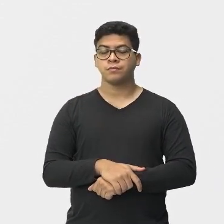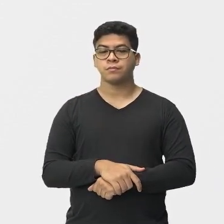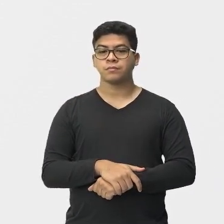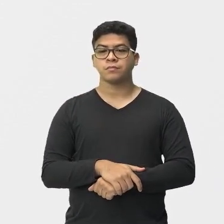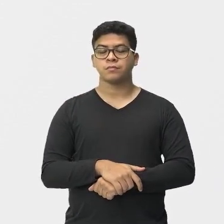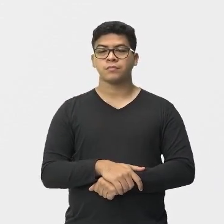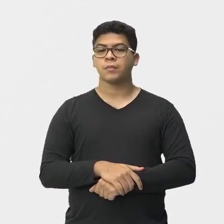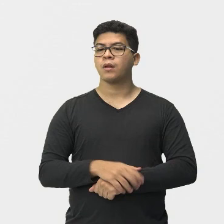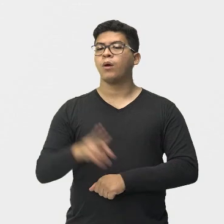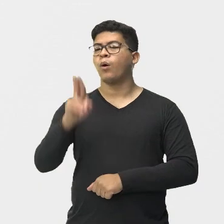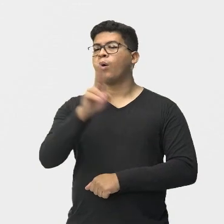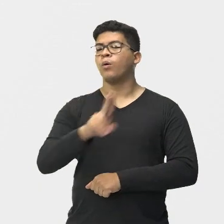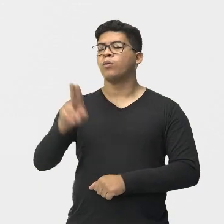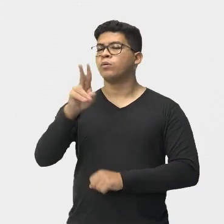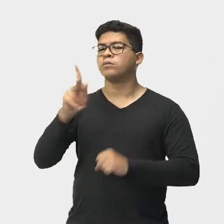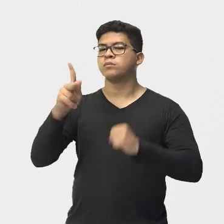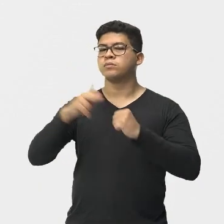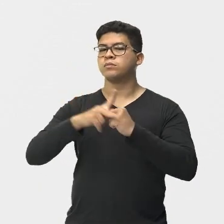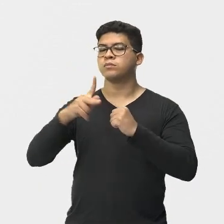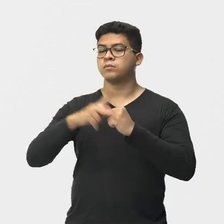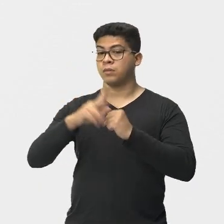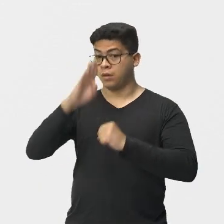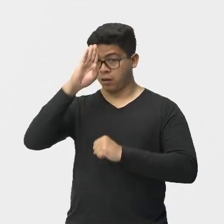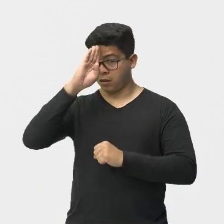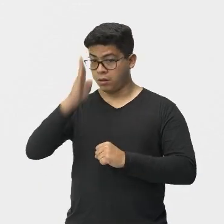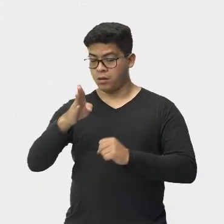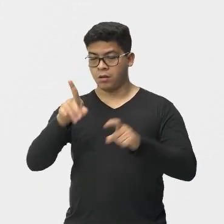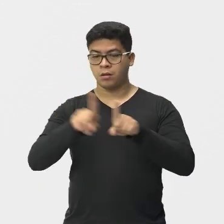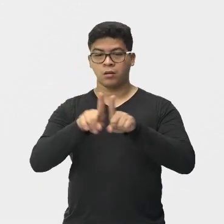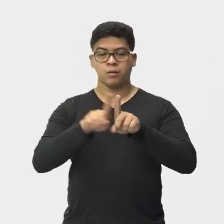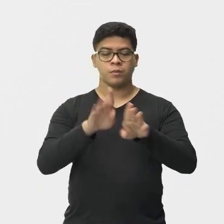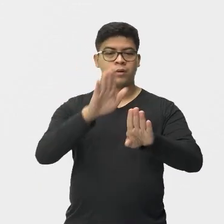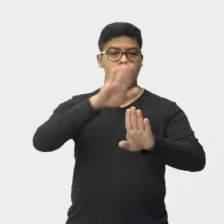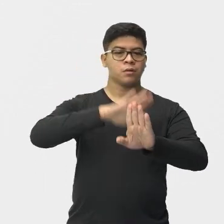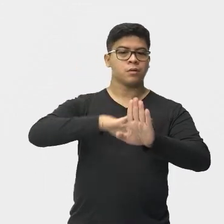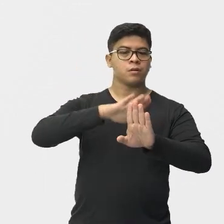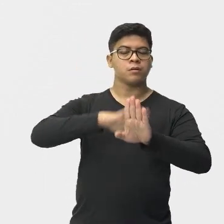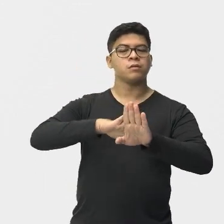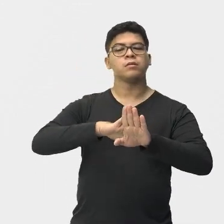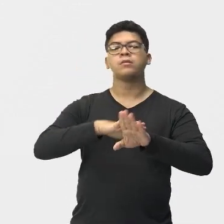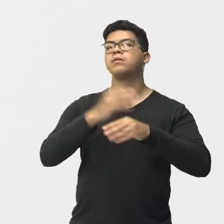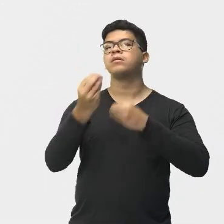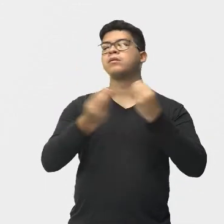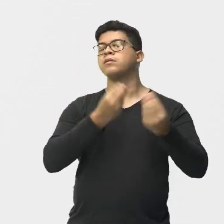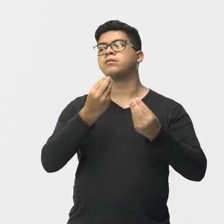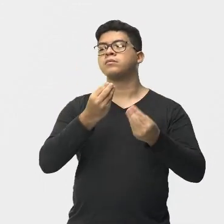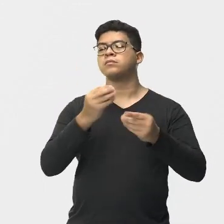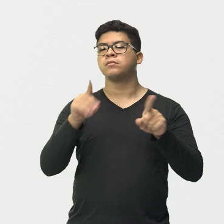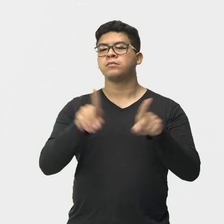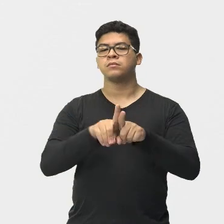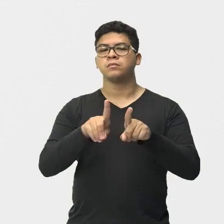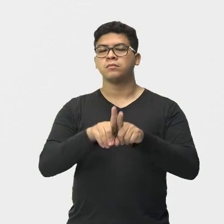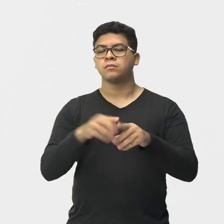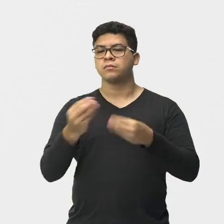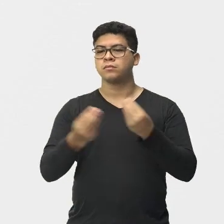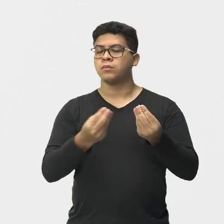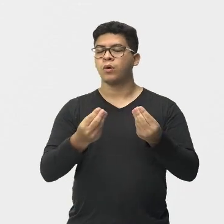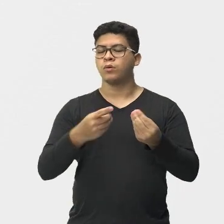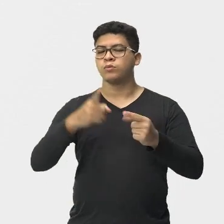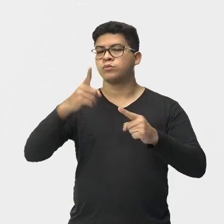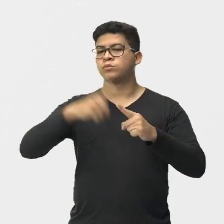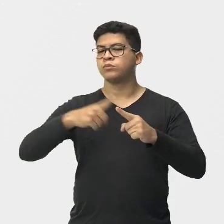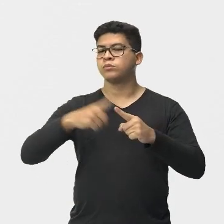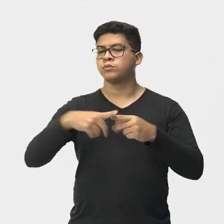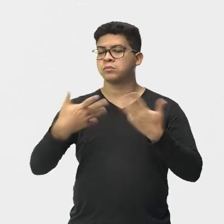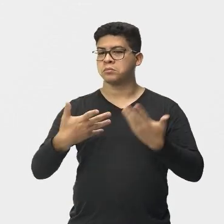uso de los pronombres directo e indirecto al mismo tiempo. Fíjate bien en el modelo.